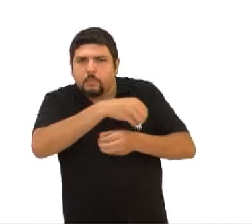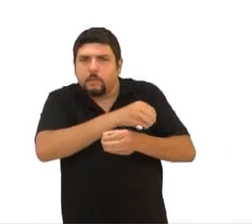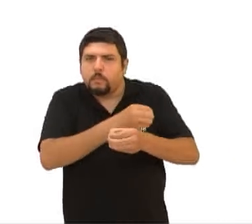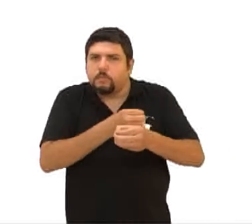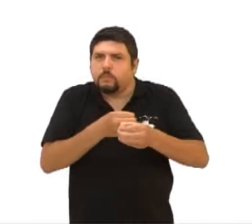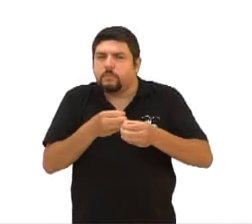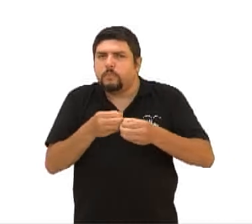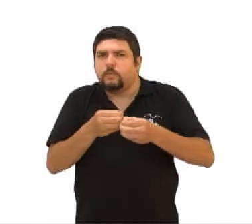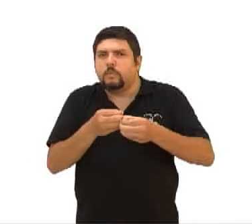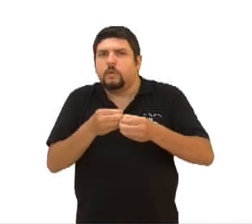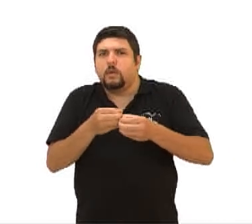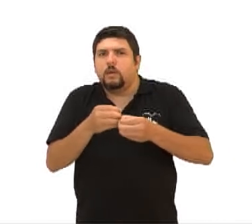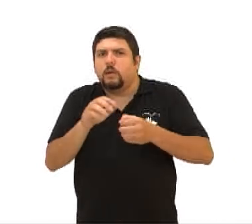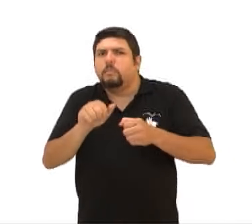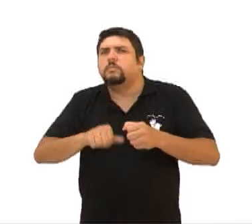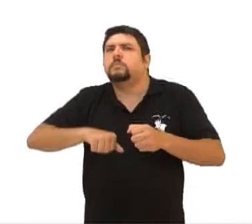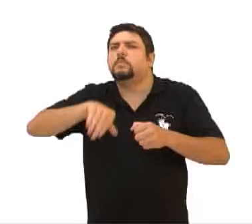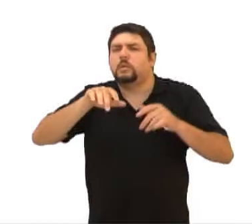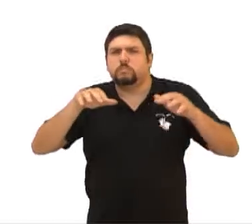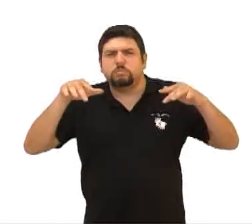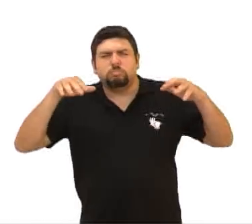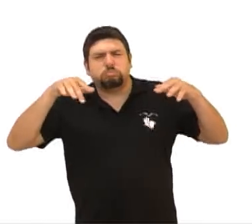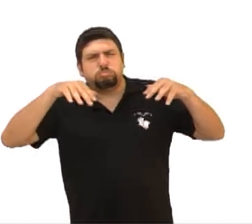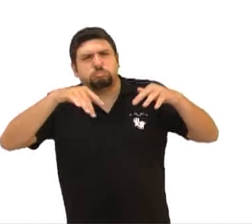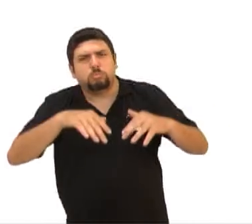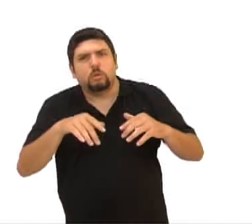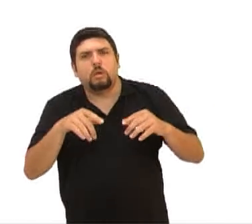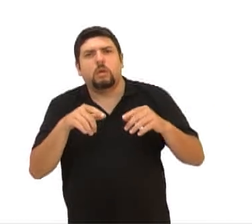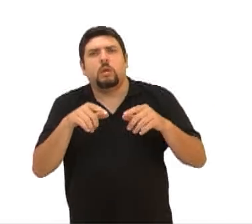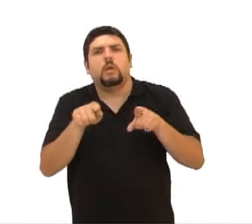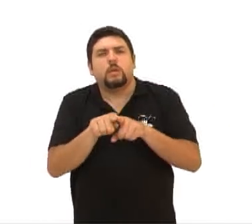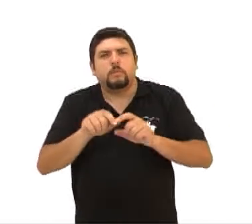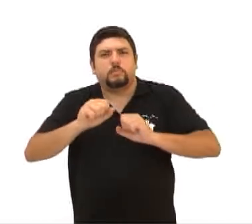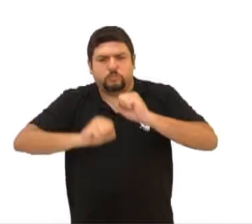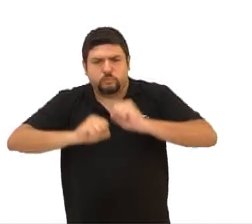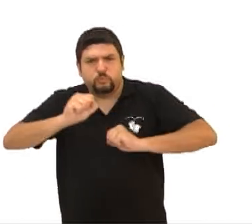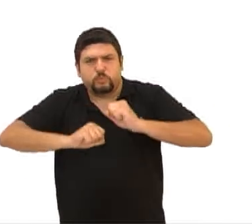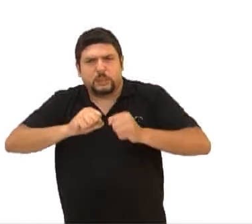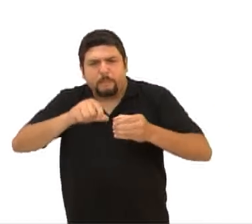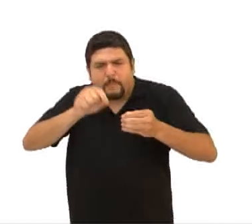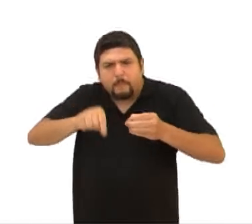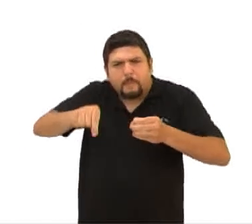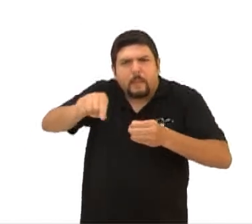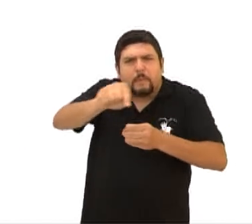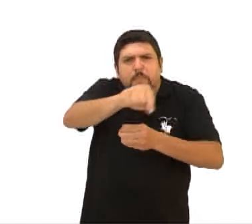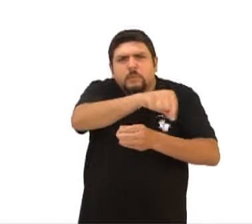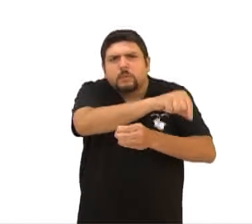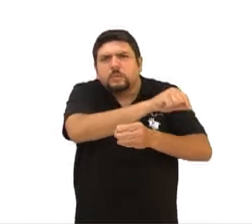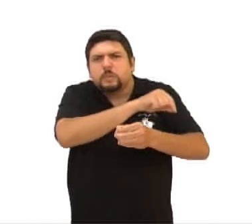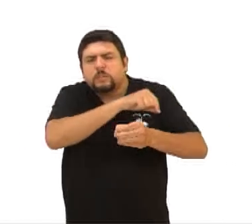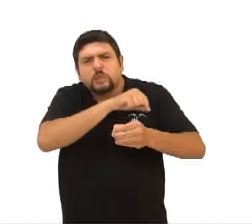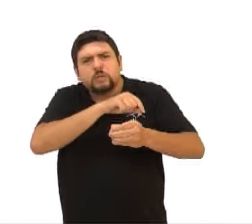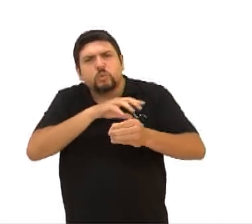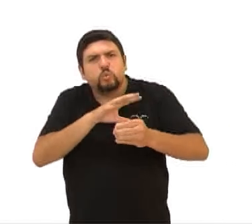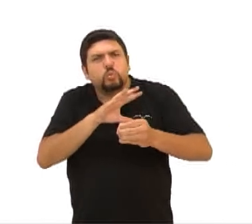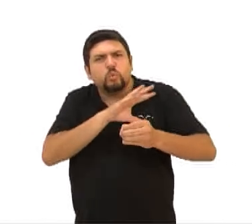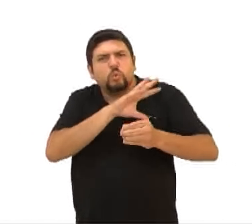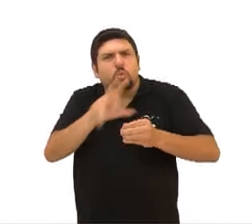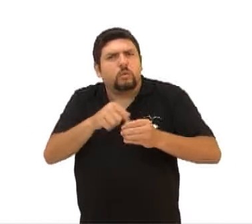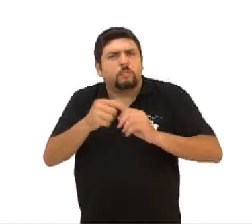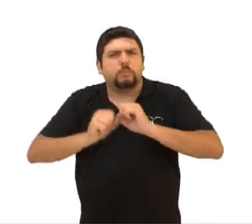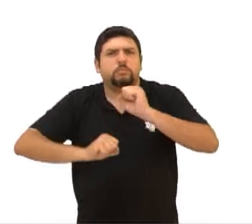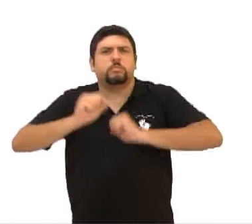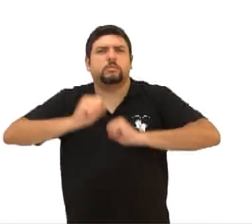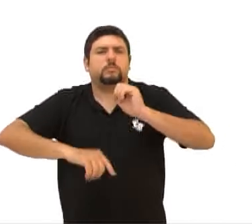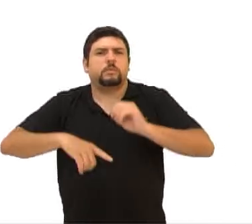aglomerado urbano-industrial do sul da África, que inclui todas as cidades vizinhas ou próximas a Joanesburgo. Então ele já